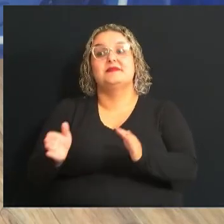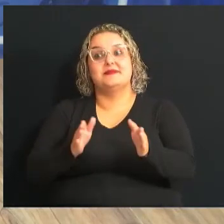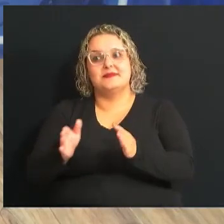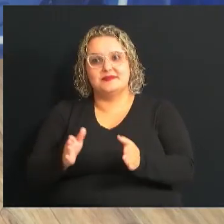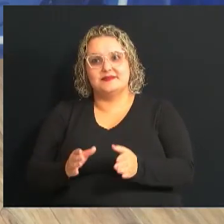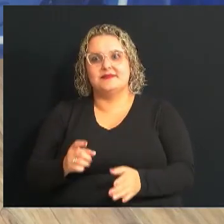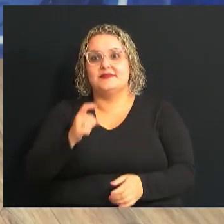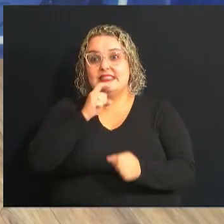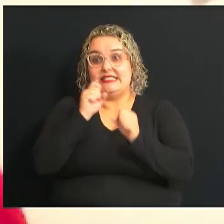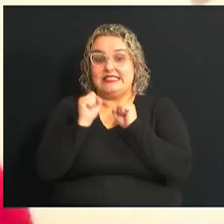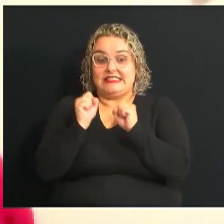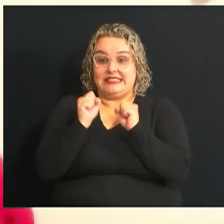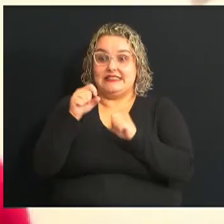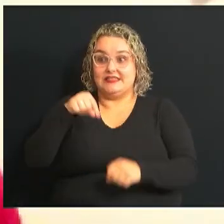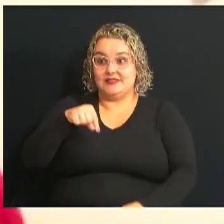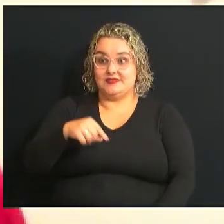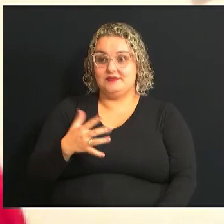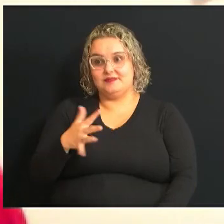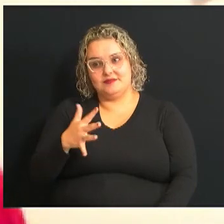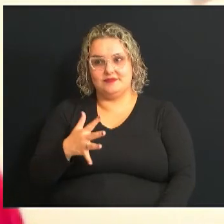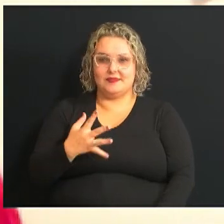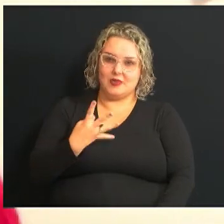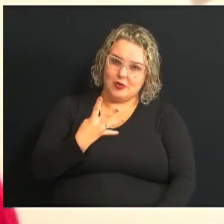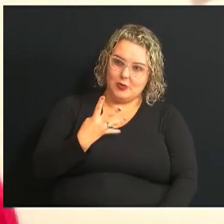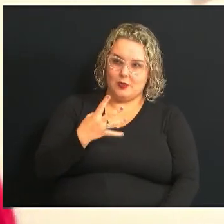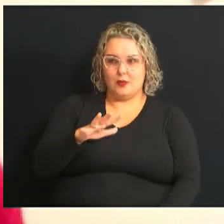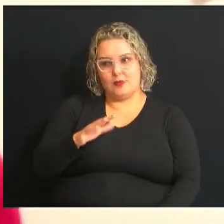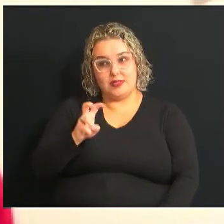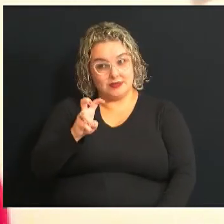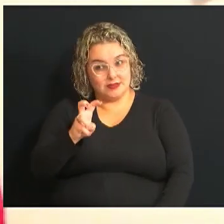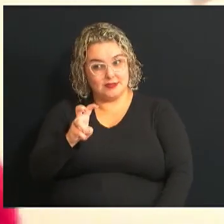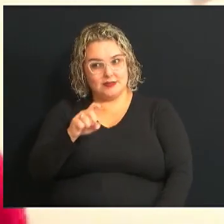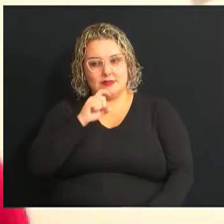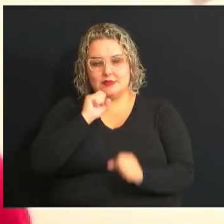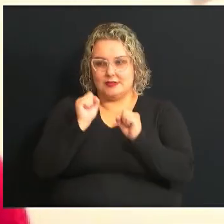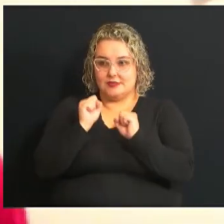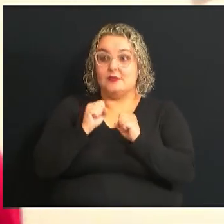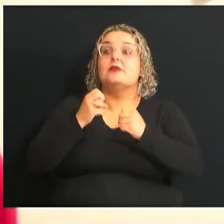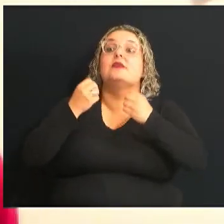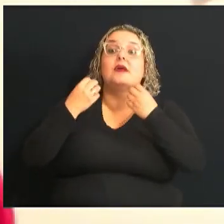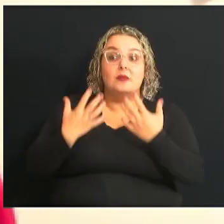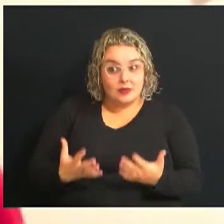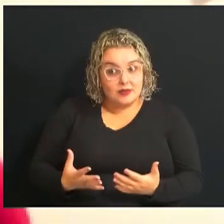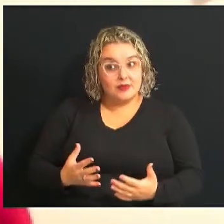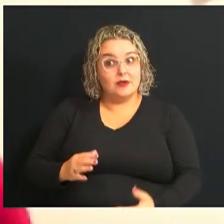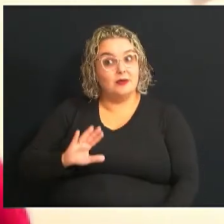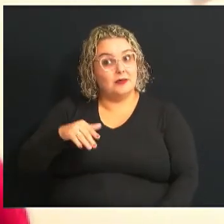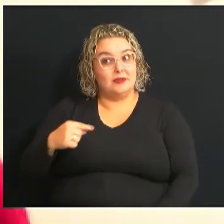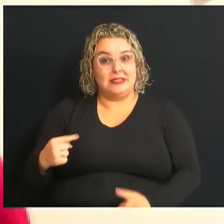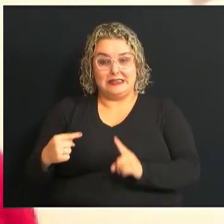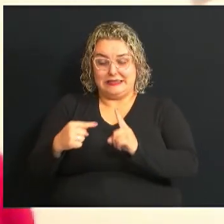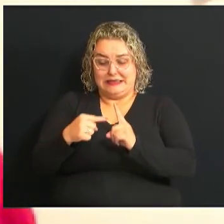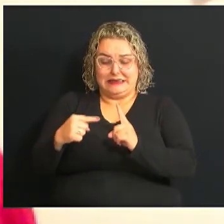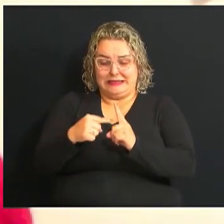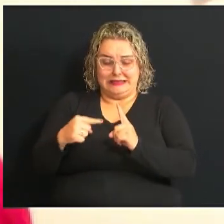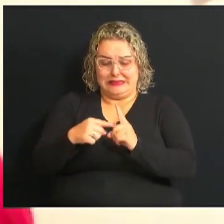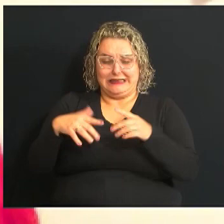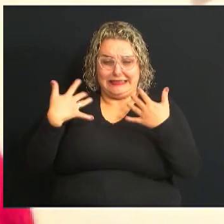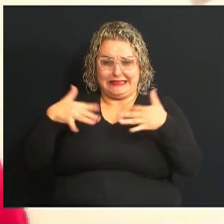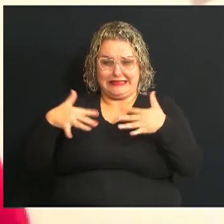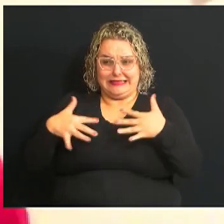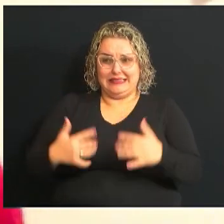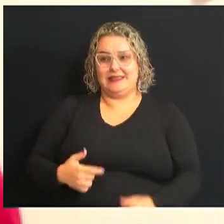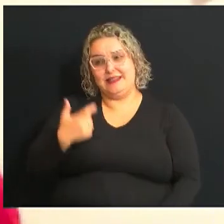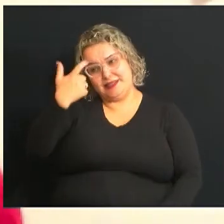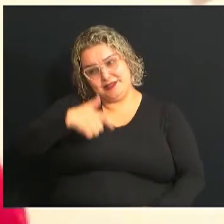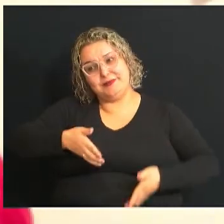inverno aqui, né? Então tá em torno dos 4, 5 graus, o que é bom. Quando fica negativo, a gente não gosta muito. Eu sou do Rio de